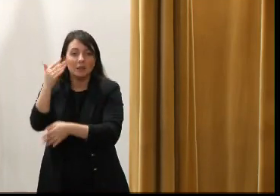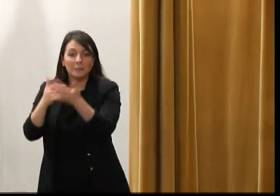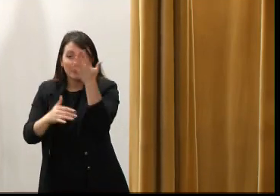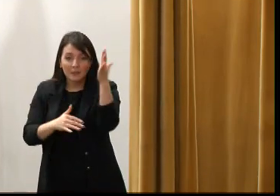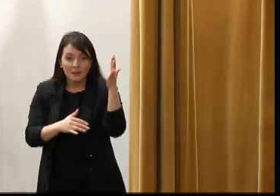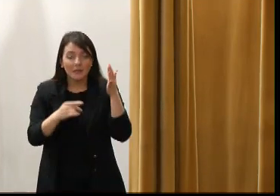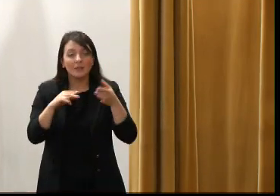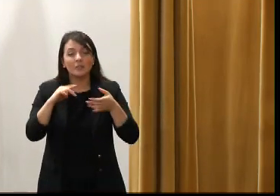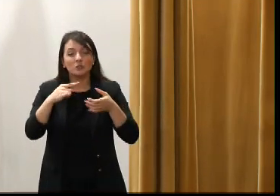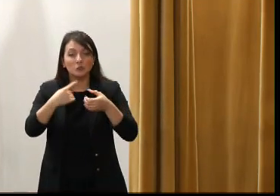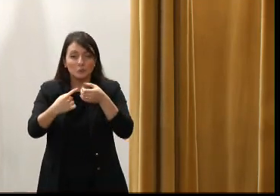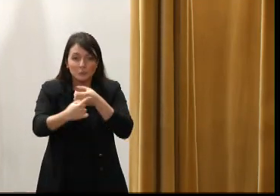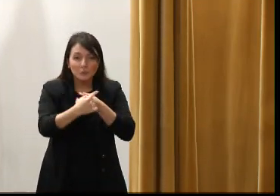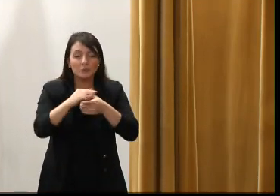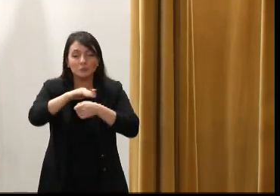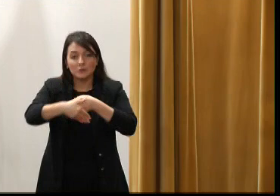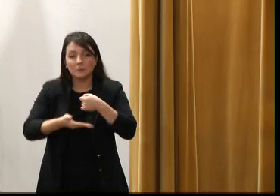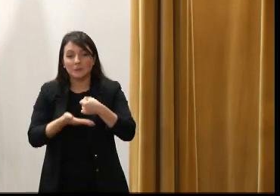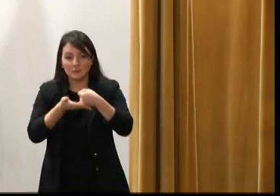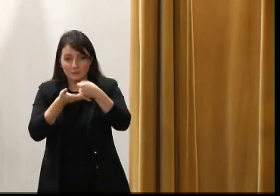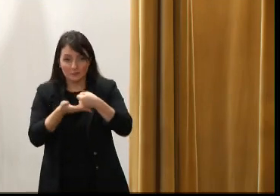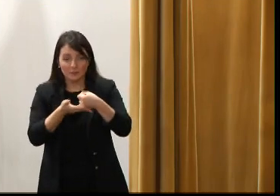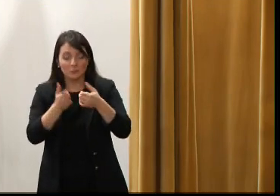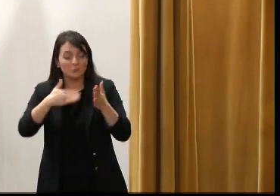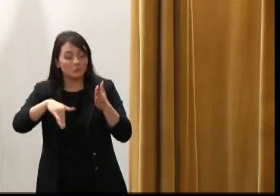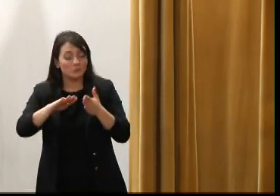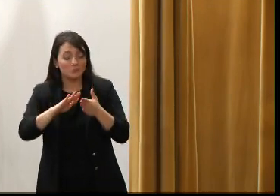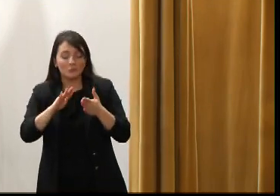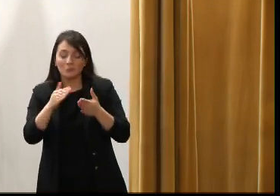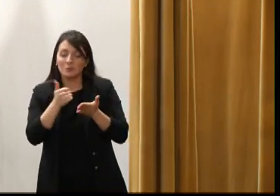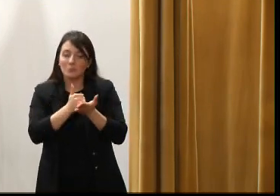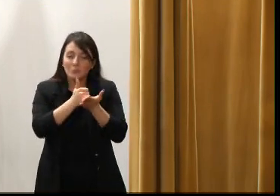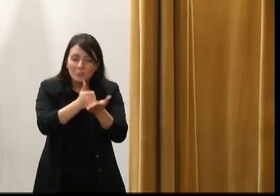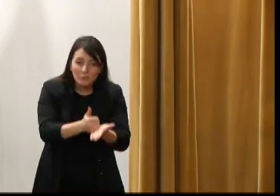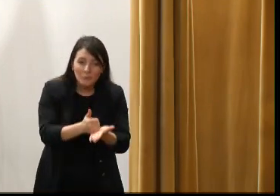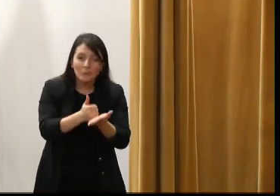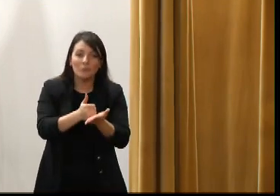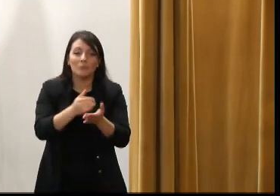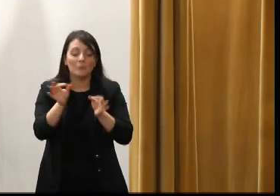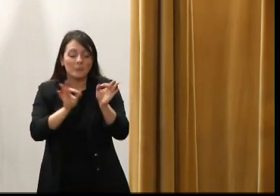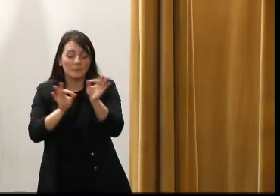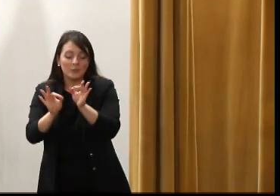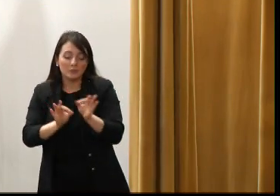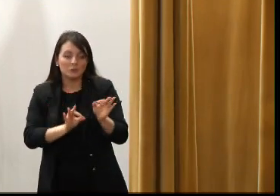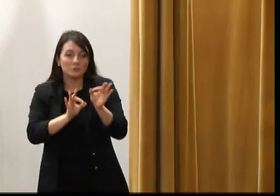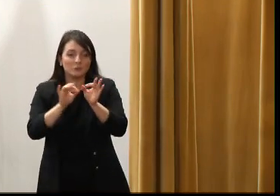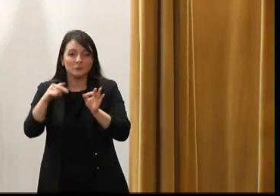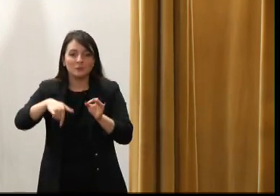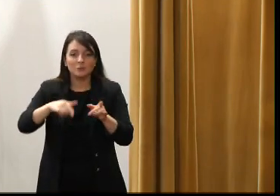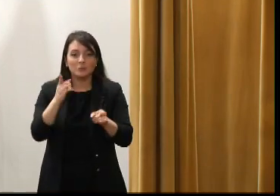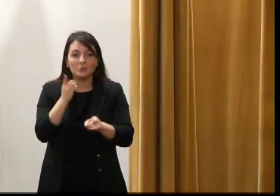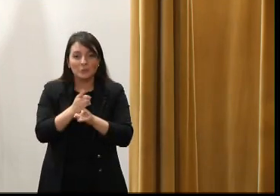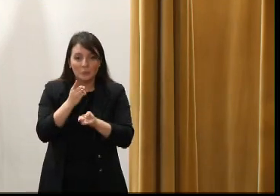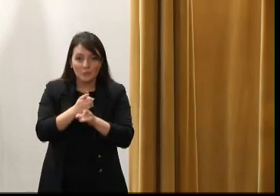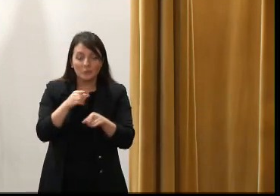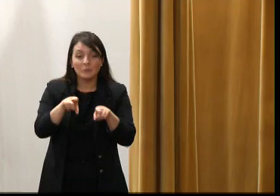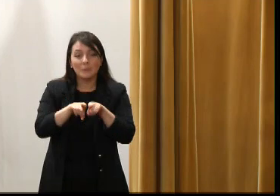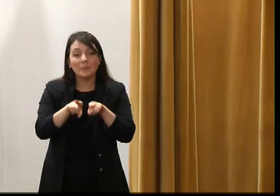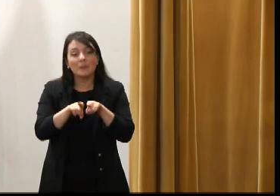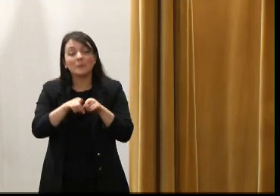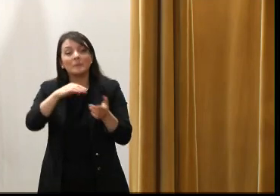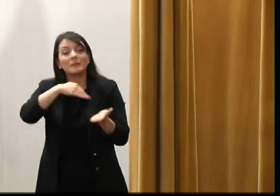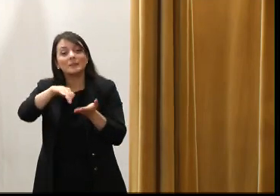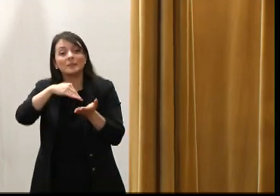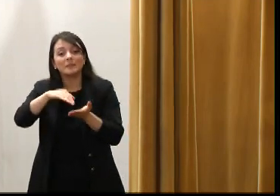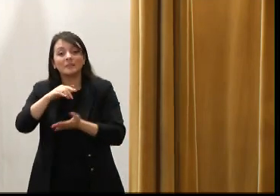Urbanismo e Sustentabilidade por todo o apoio operacional aos preparativos da conferência. E aos secretários Germano